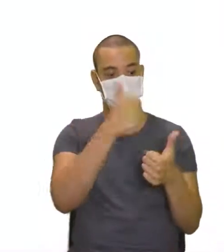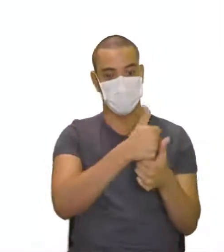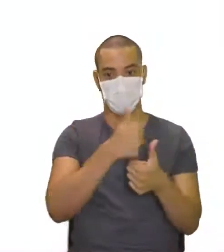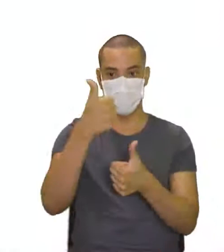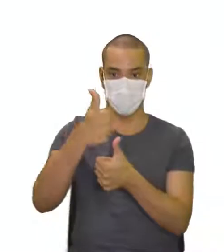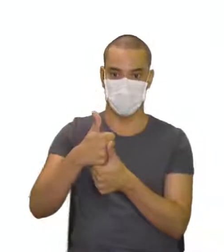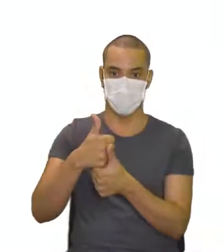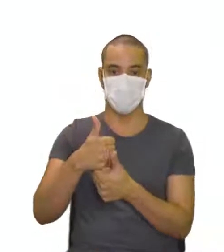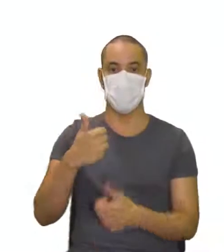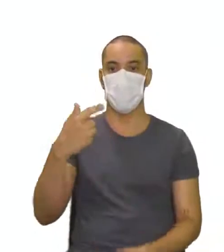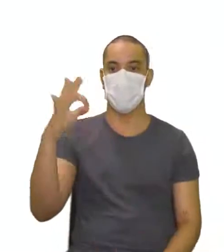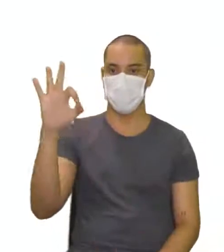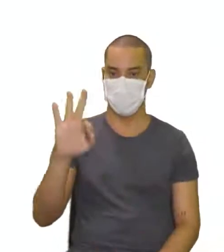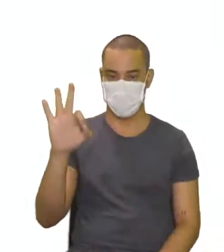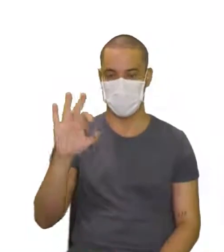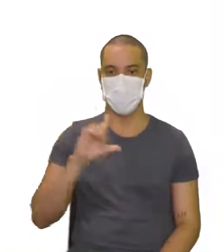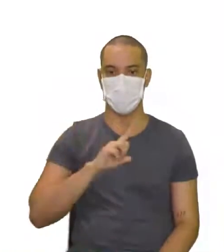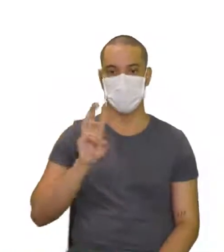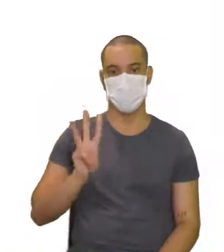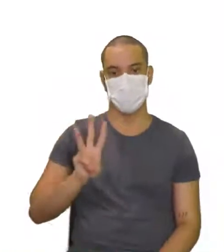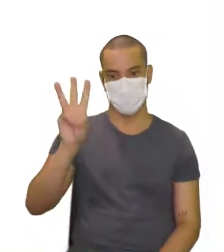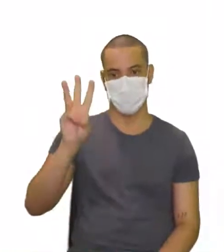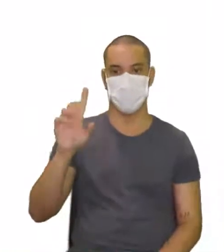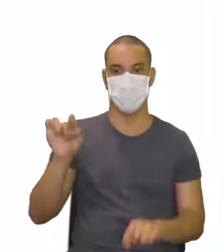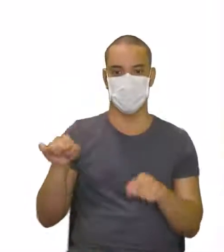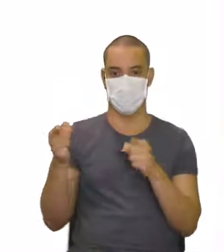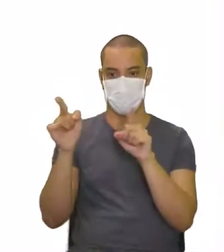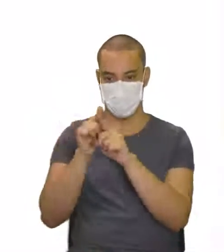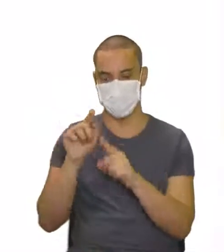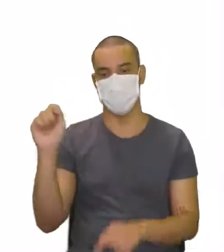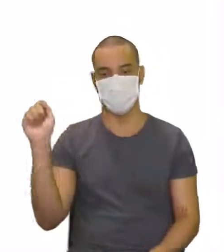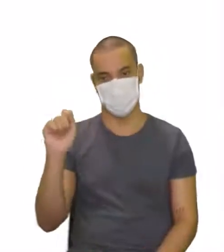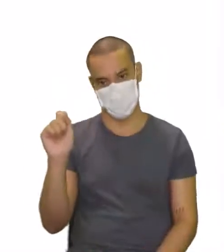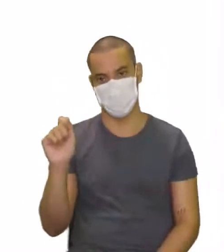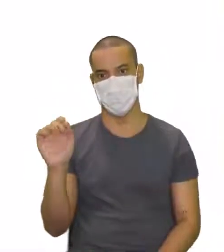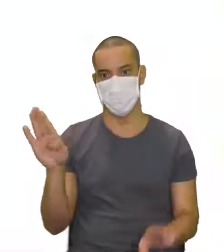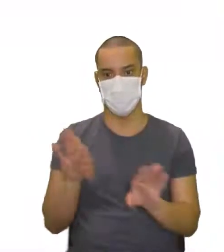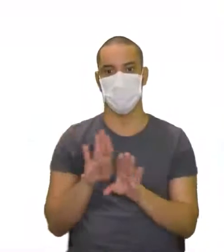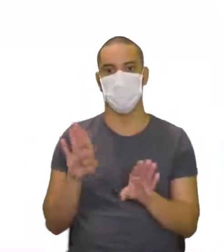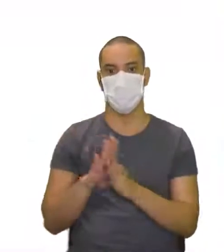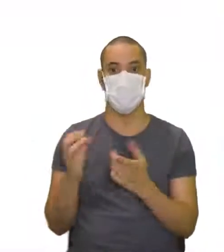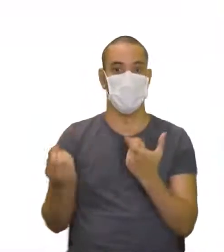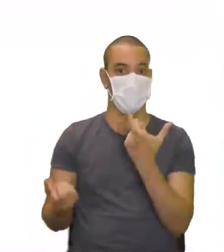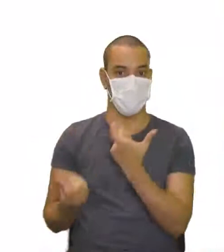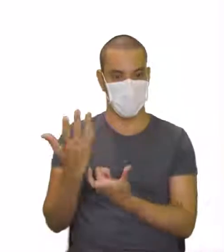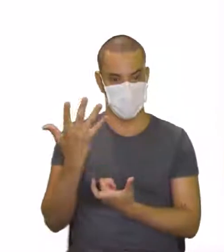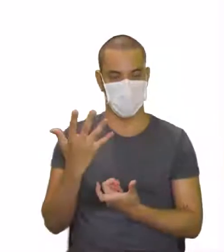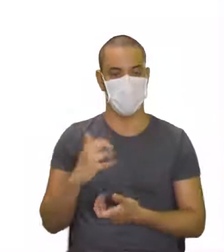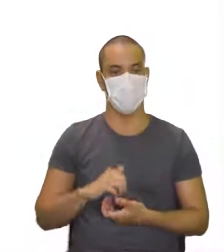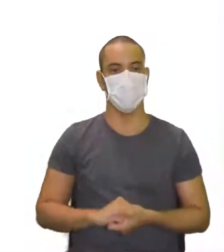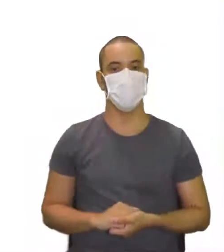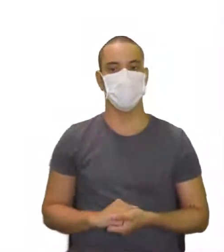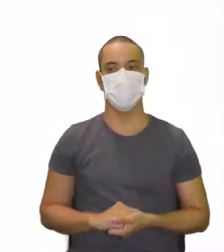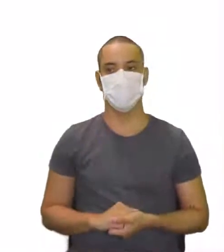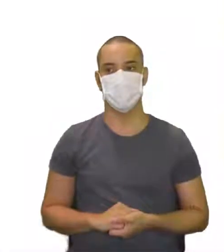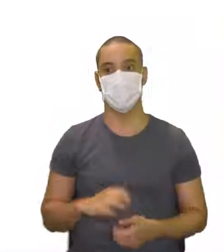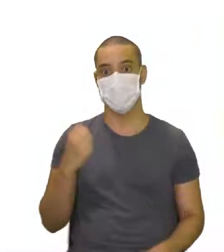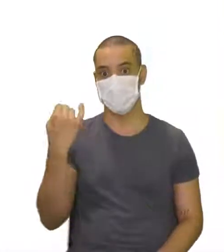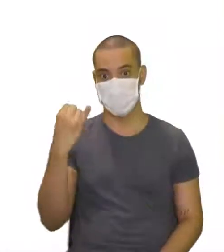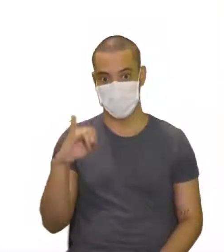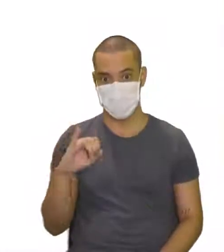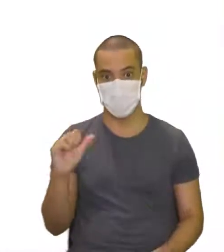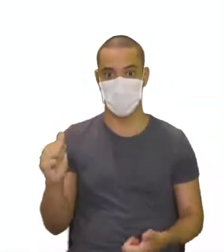a potência ela também pode ser resistência vezes a corrente elétrica ao quadrado, ok? E quando a gente